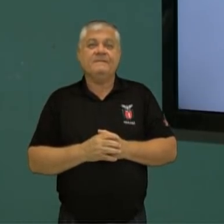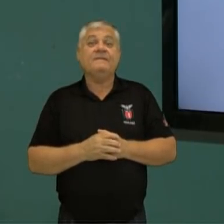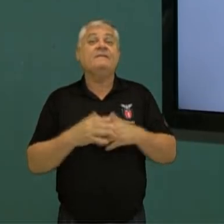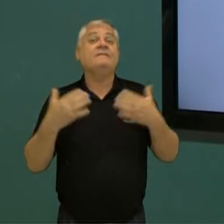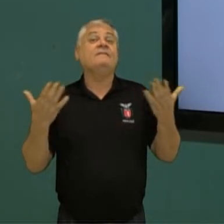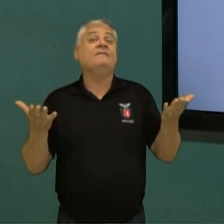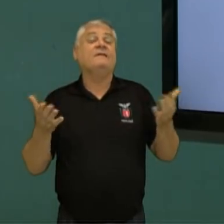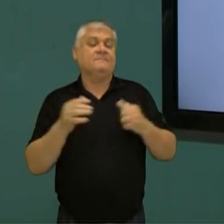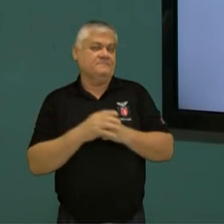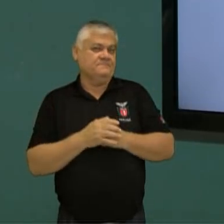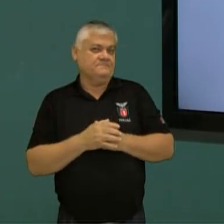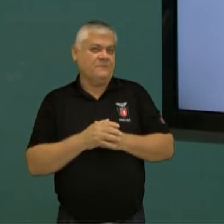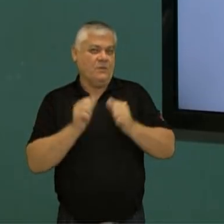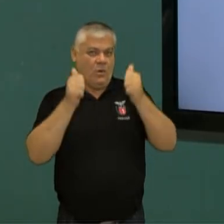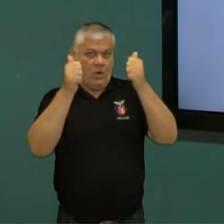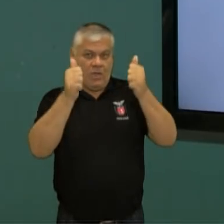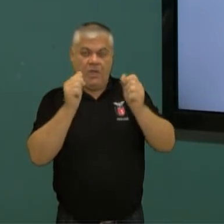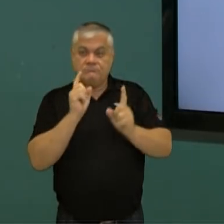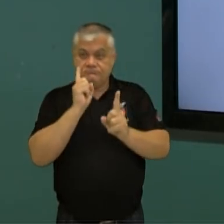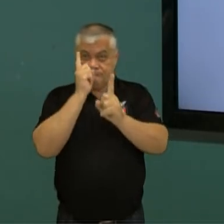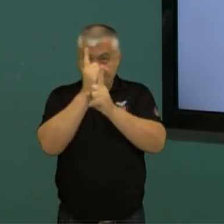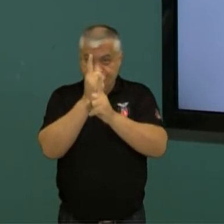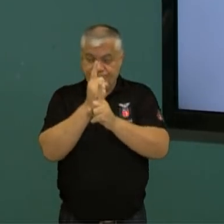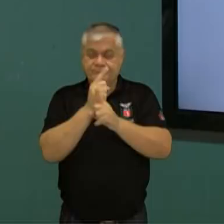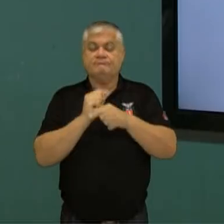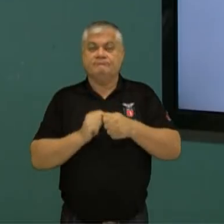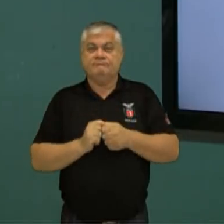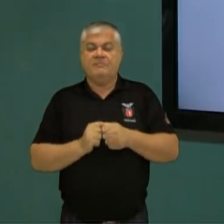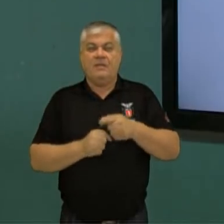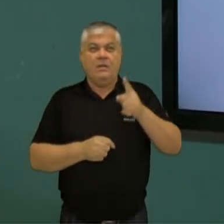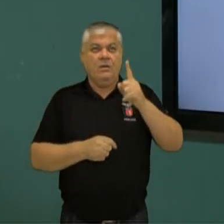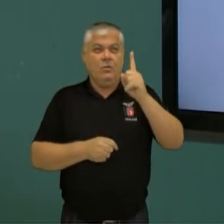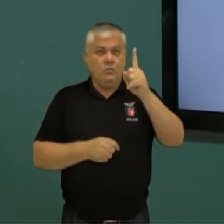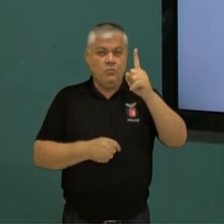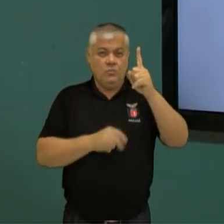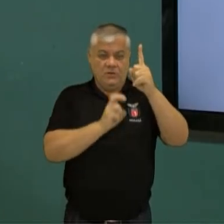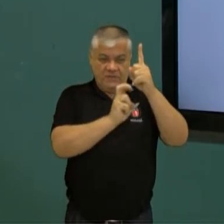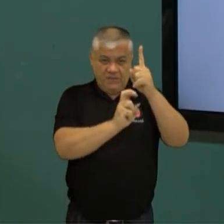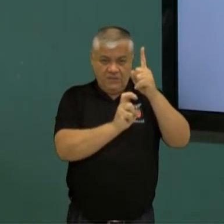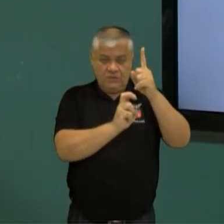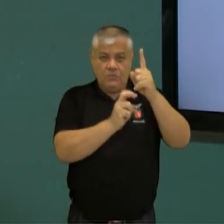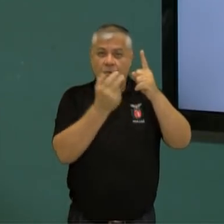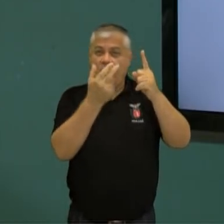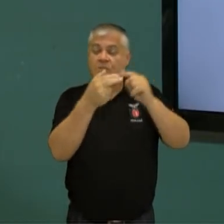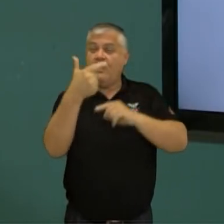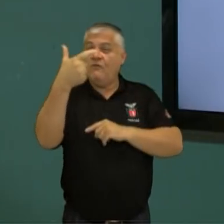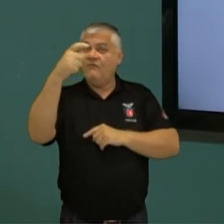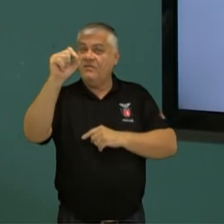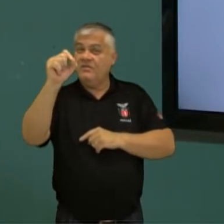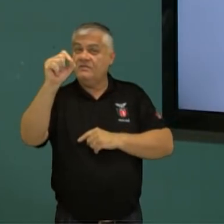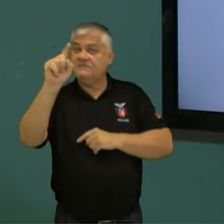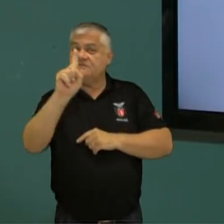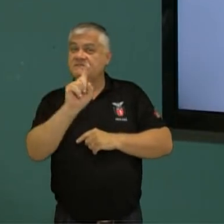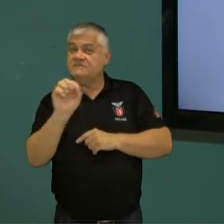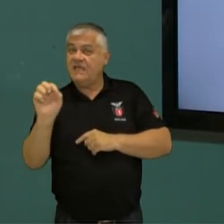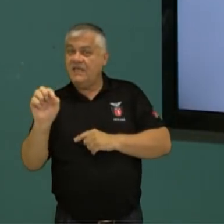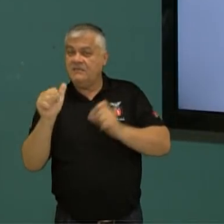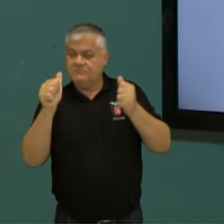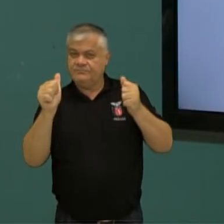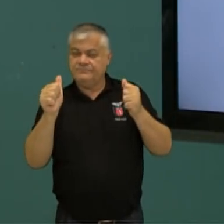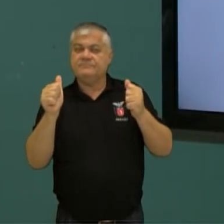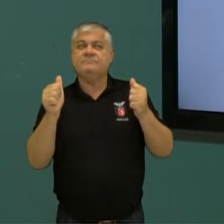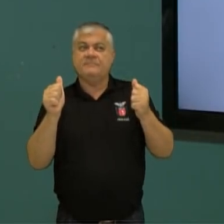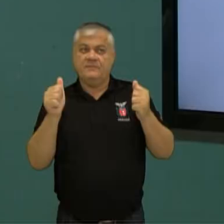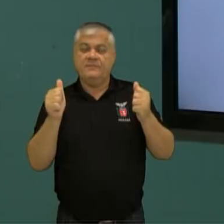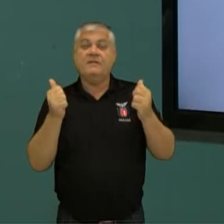Então, eu consegui fazer a fração equivalente ali do 1/5, eu transformei em 20 centésimos. É uma fração equivalente por quê?